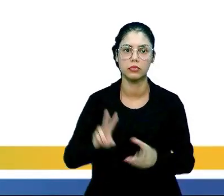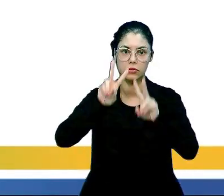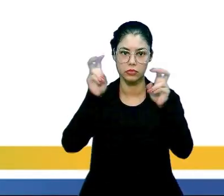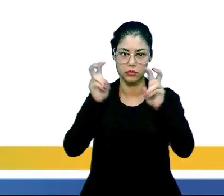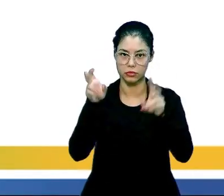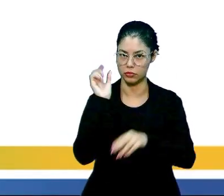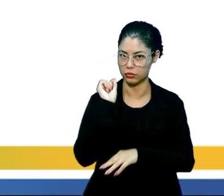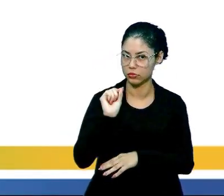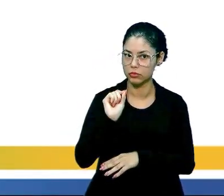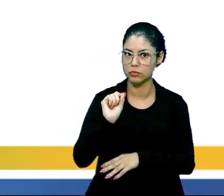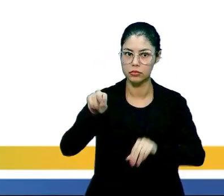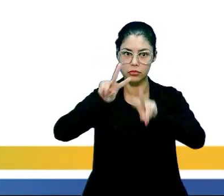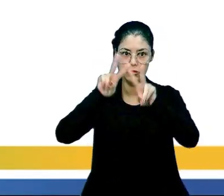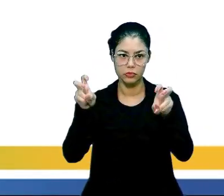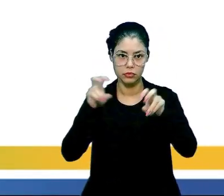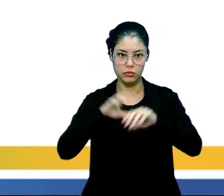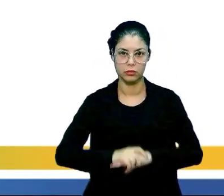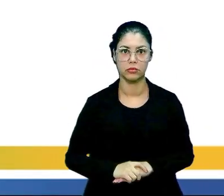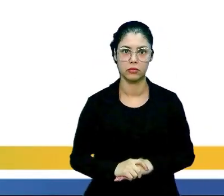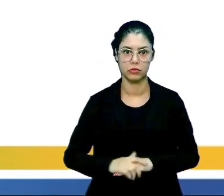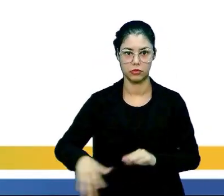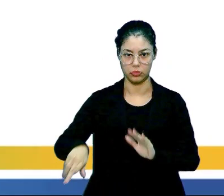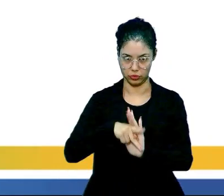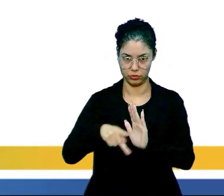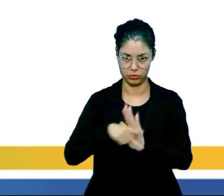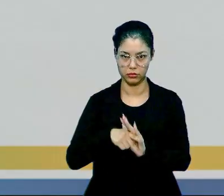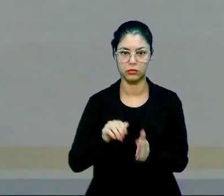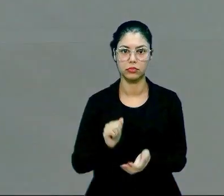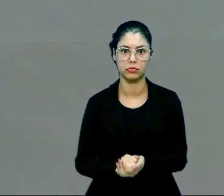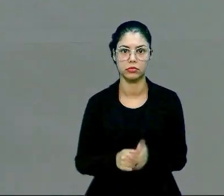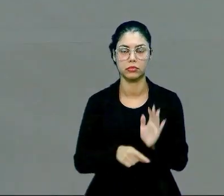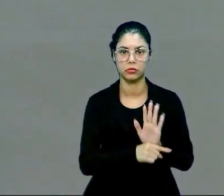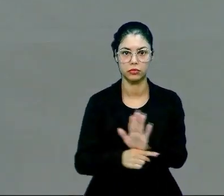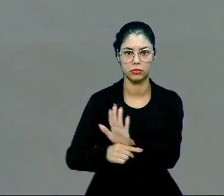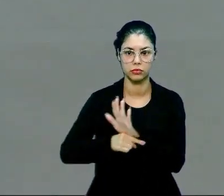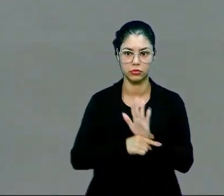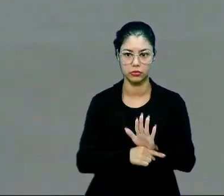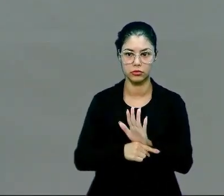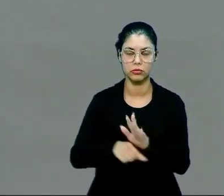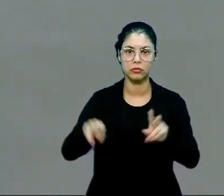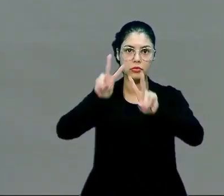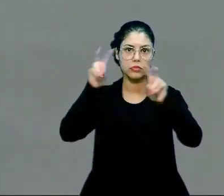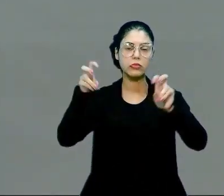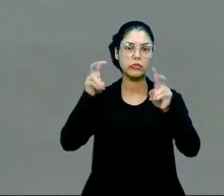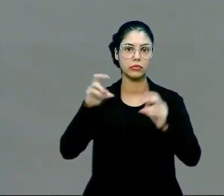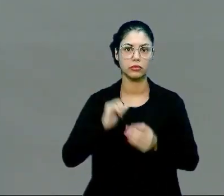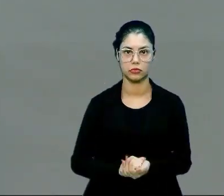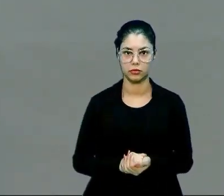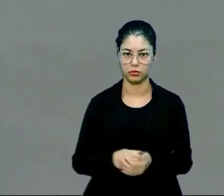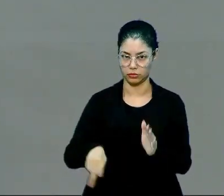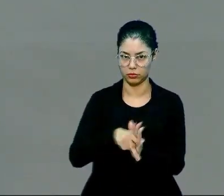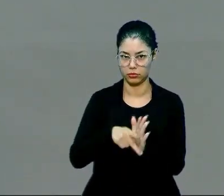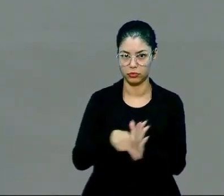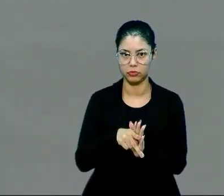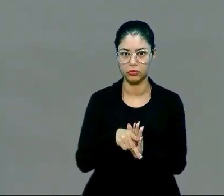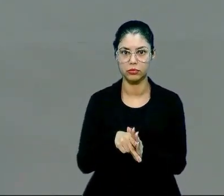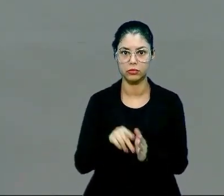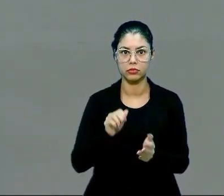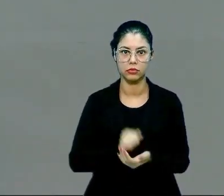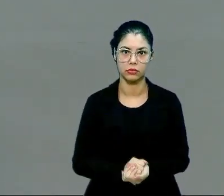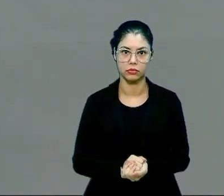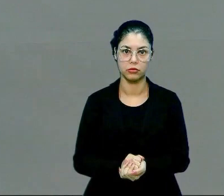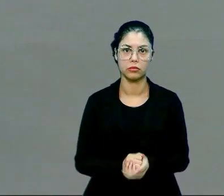o que seria o tema? Que é a proposta que é apresentada. O tema, a própria redação do Enem já